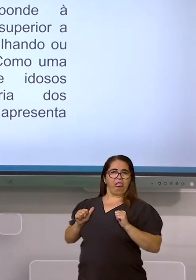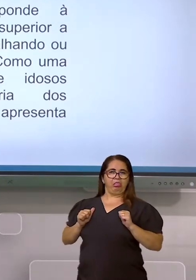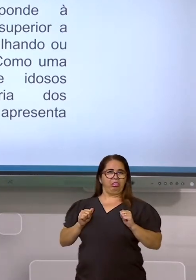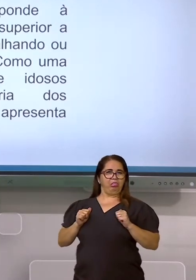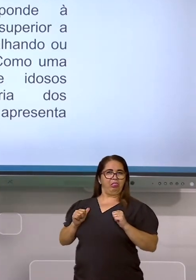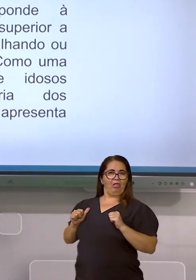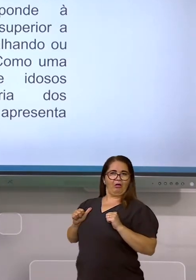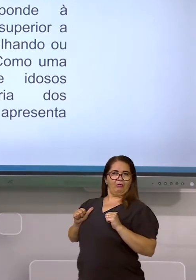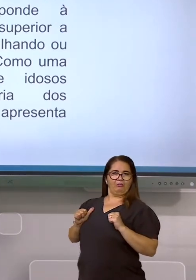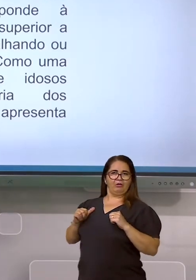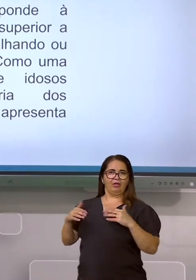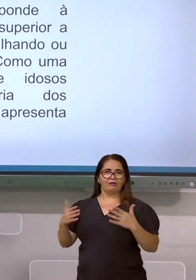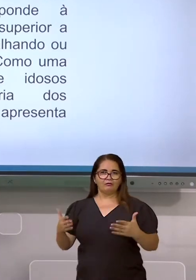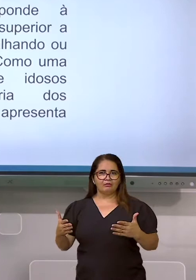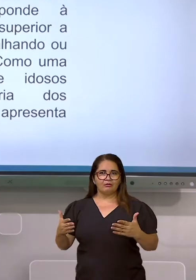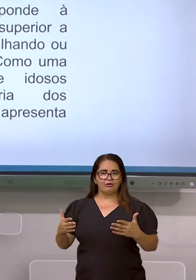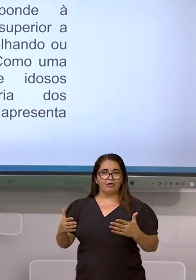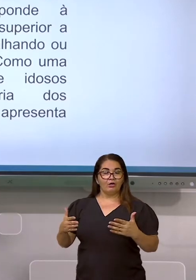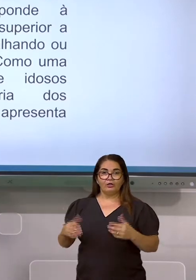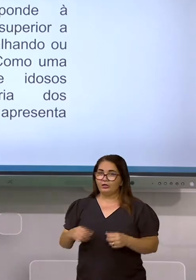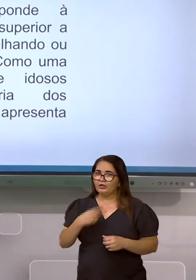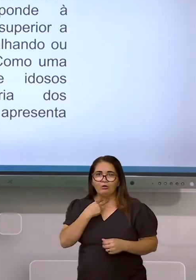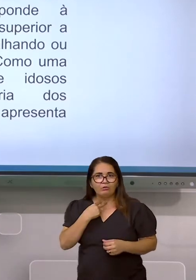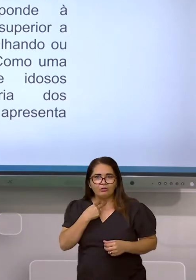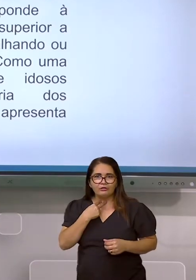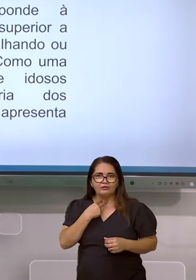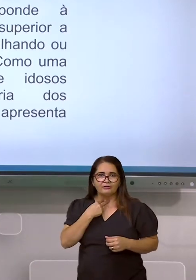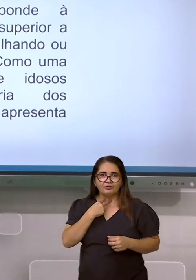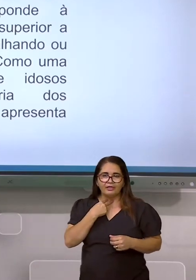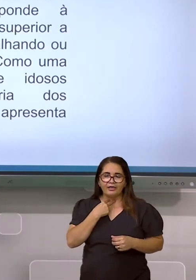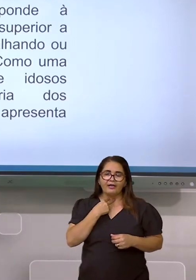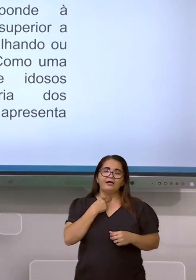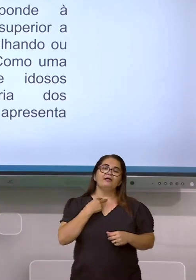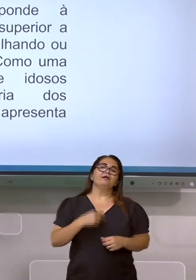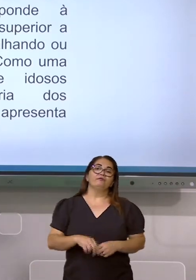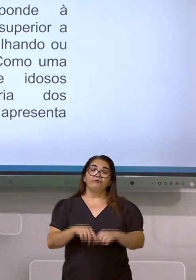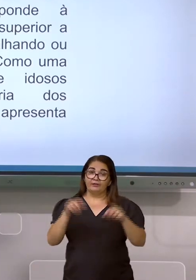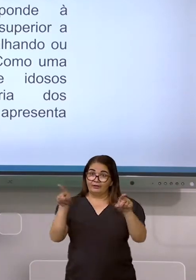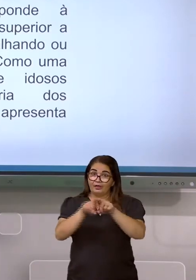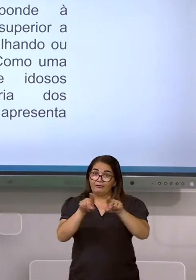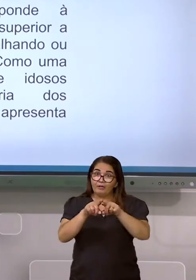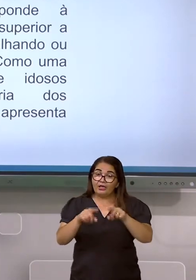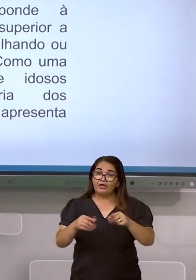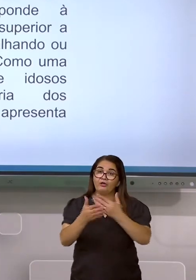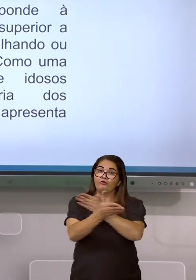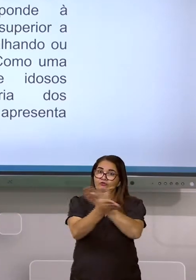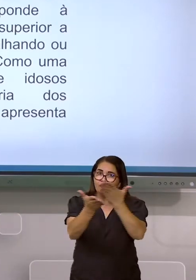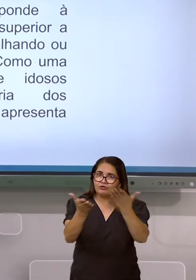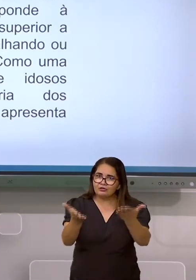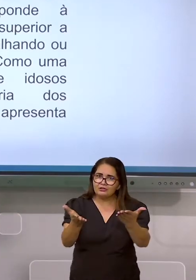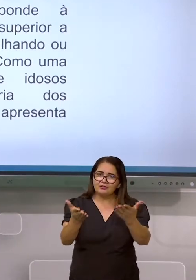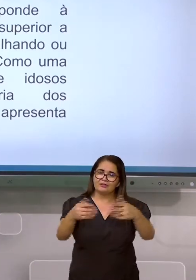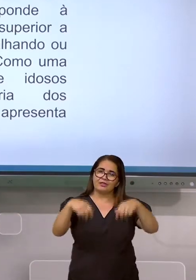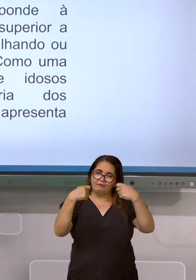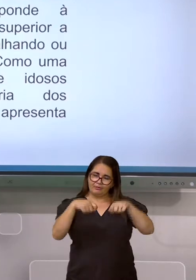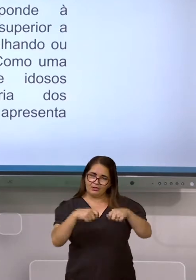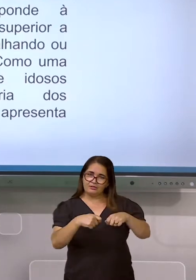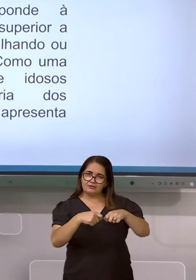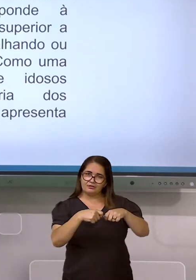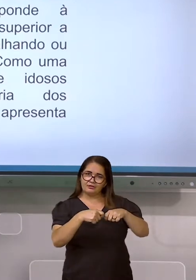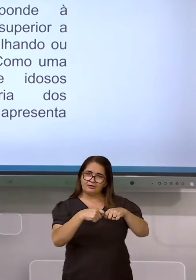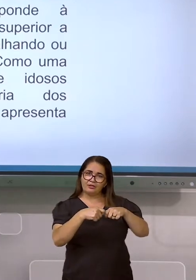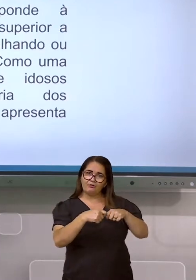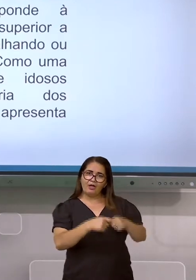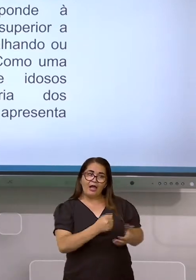você não está na idade de trabalhar. Não, nós fazemos parte desse grupo familiar e nós temos